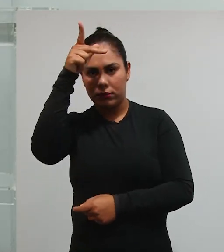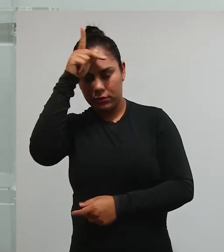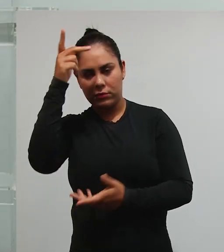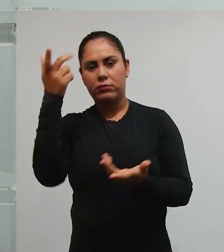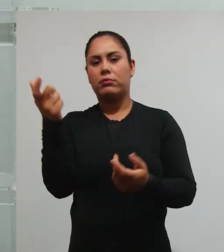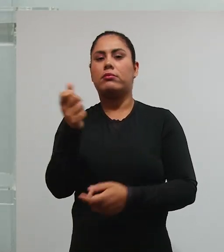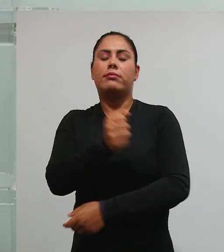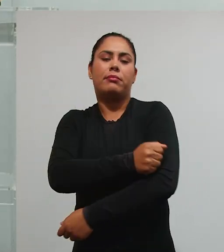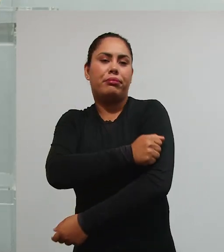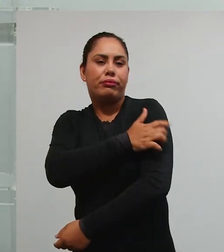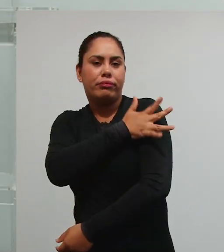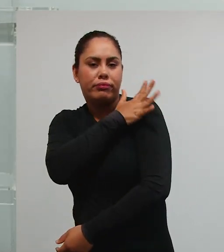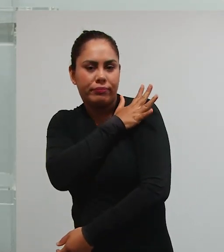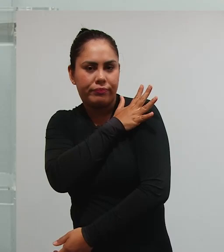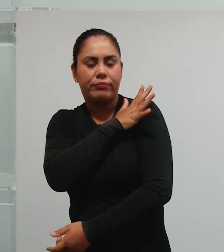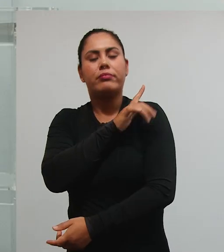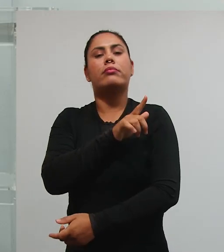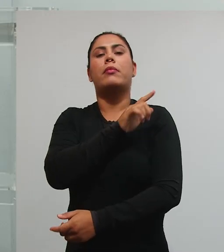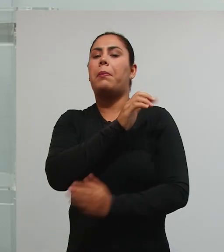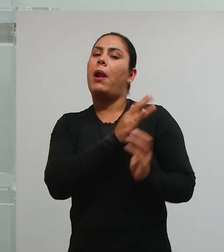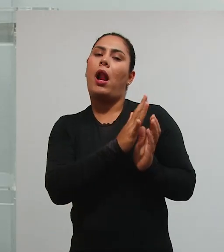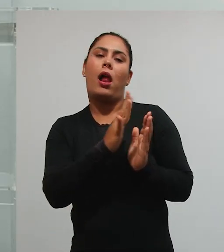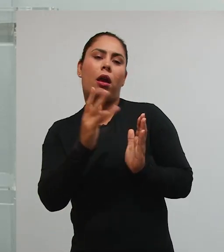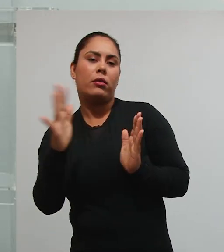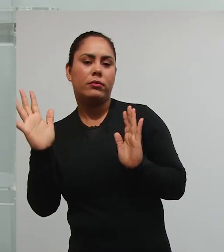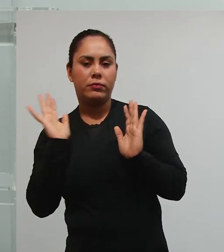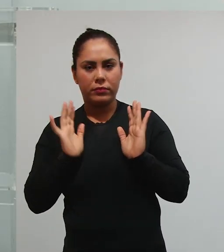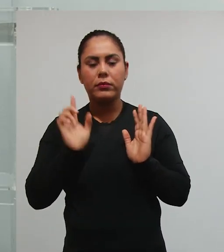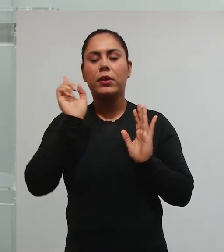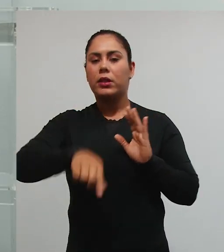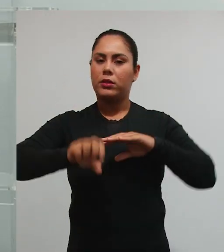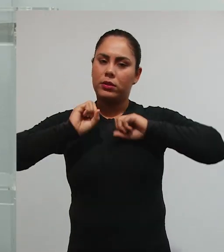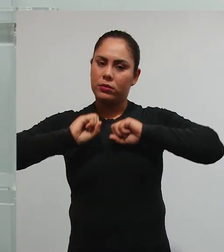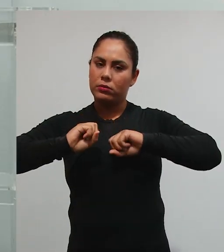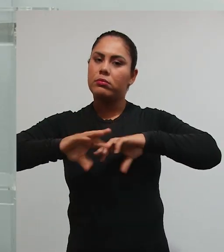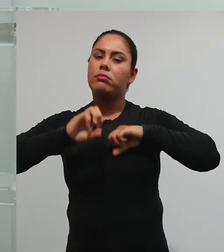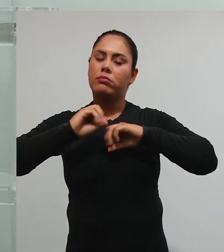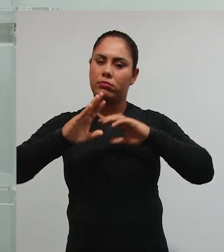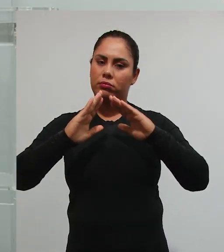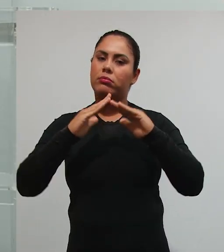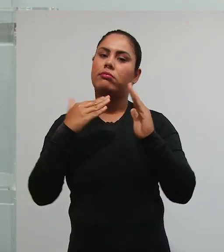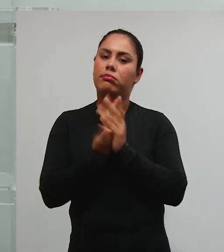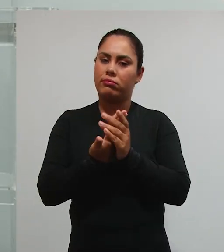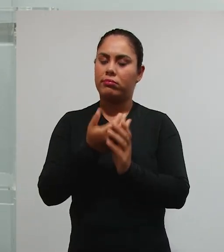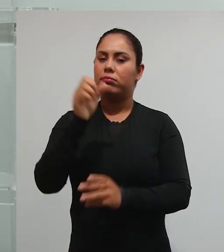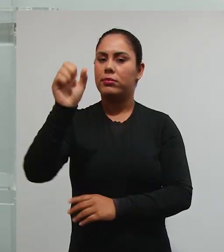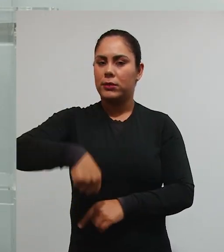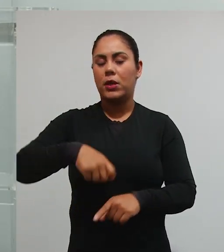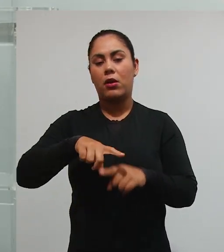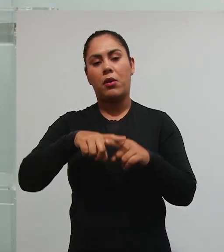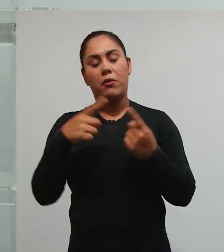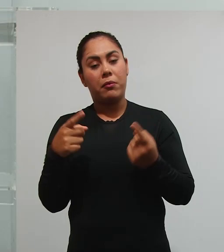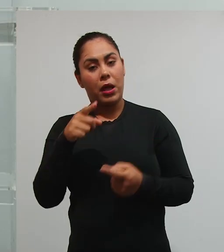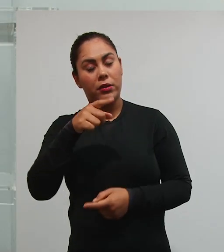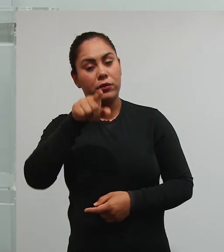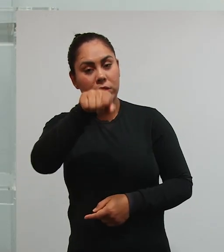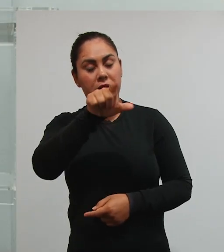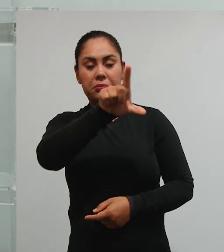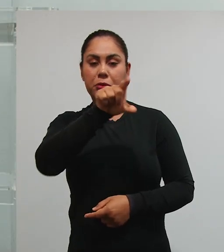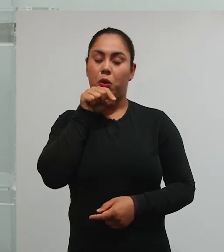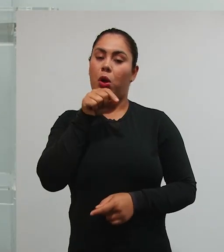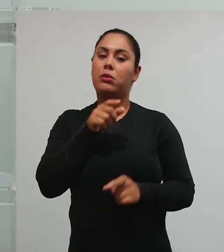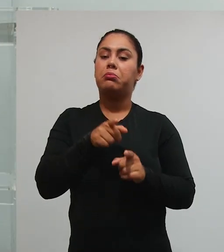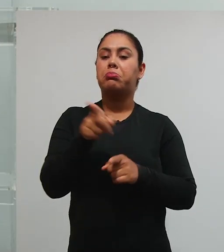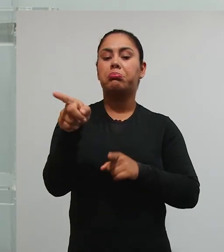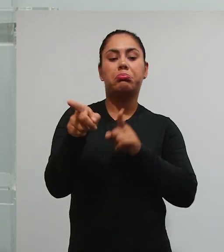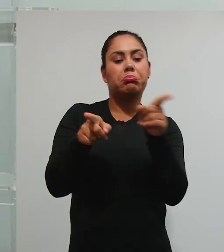de Ensino Fundamental Bolinha e 14 é uma instituição escolar. Então você pode optar entre uma